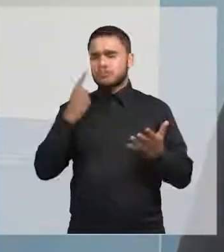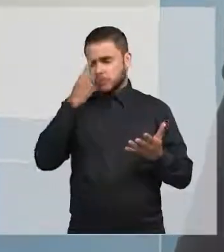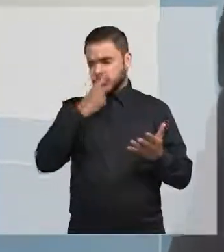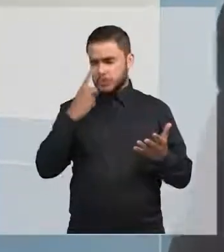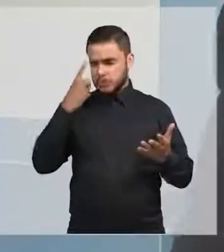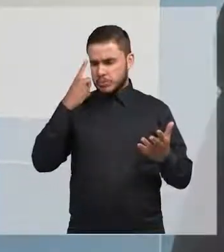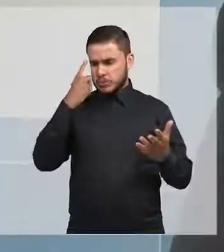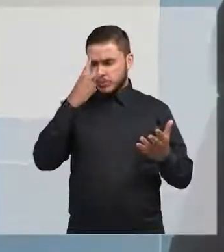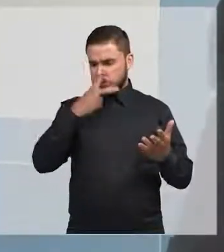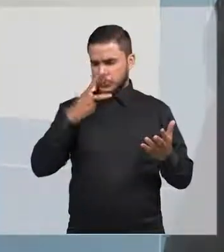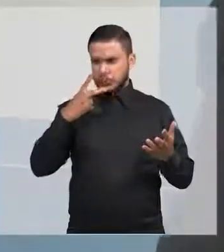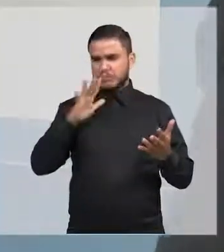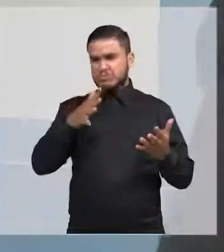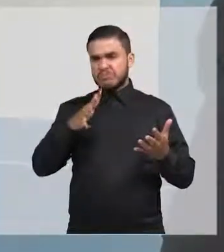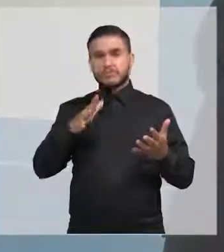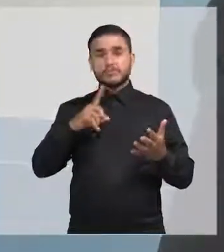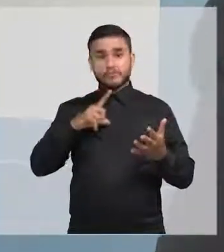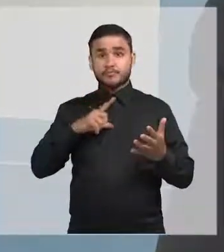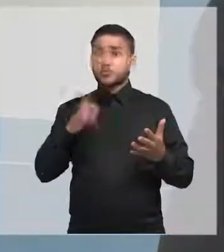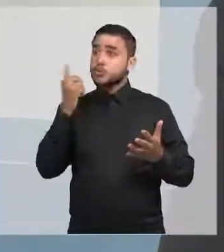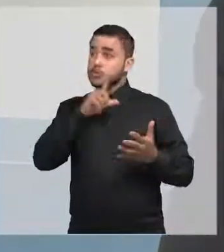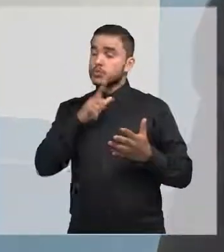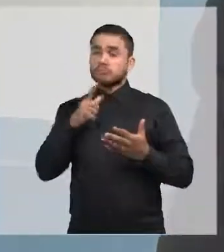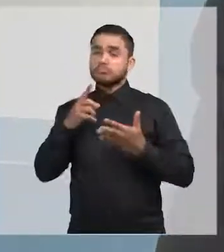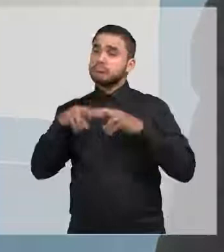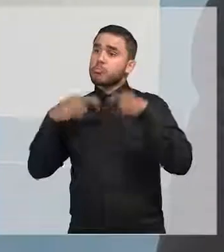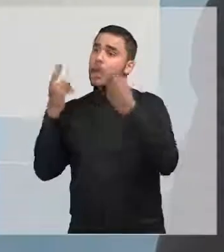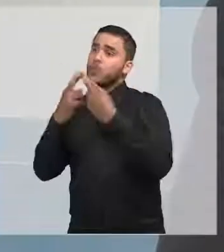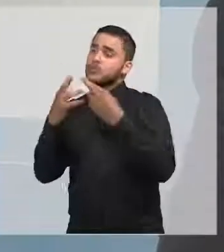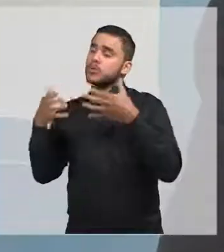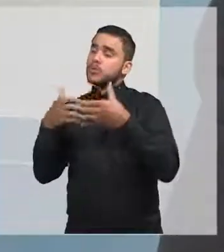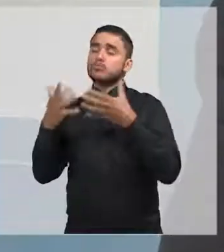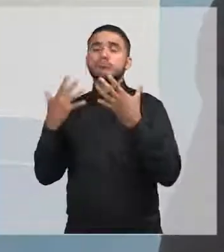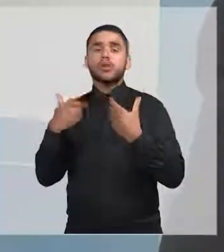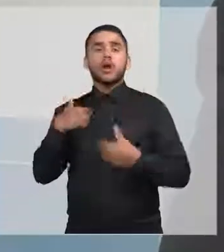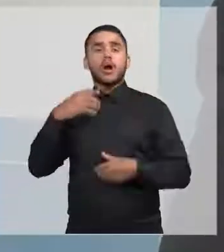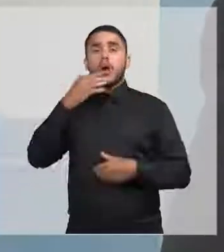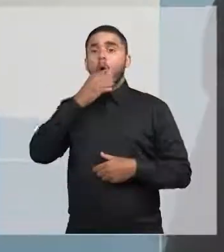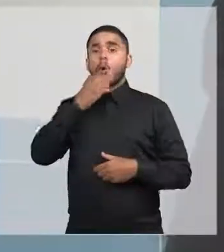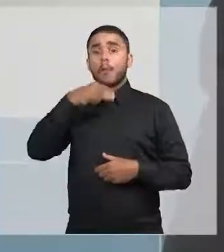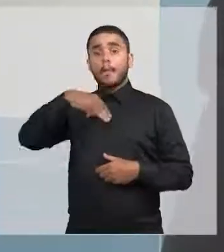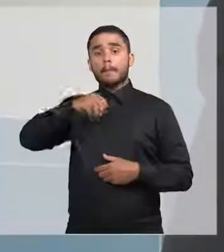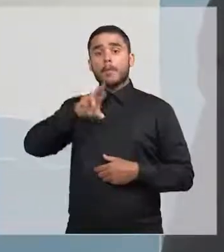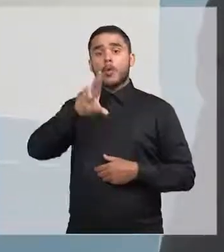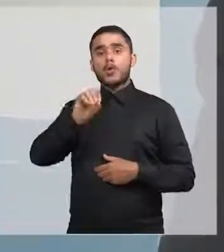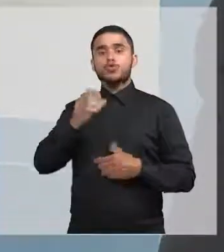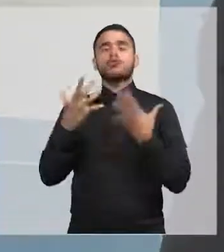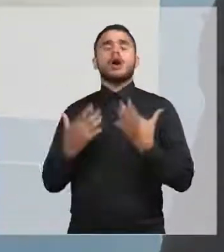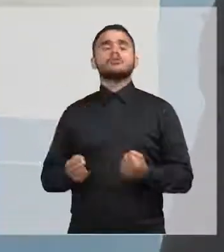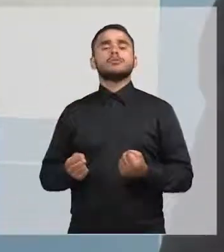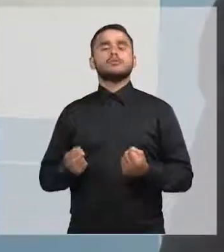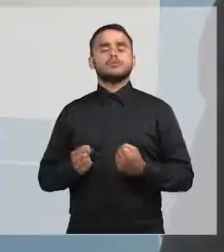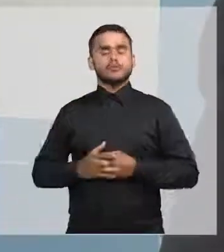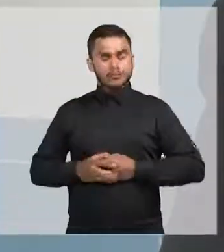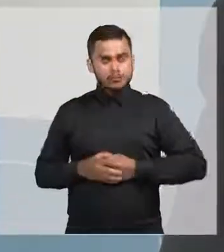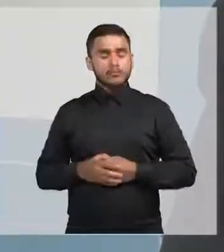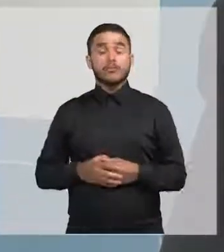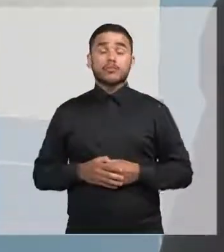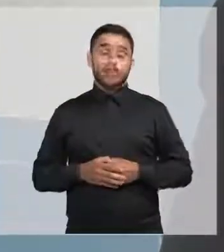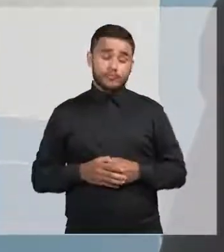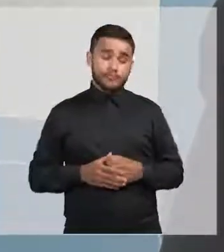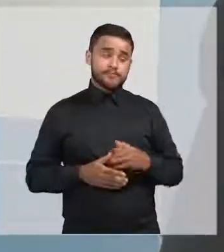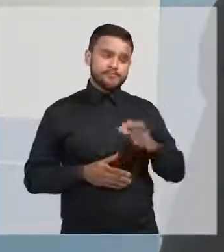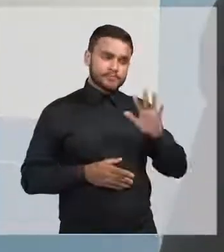você não deveria nomear porque você não tem o mesmo para demitir. O Moro é aquele cara que seria hoje presidente se tivesse se candidatado. Tu duvida